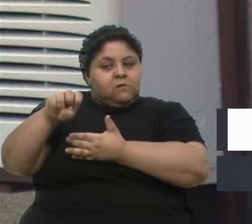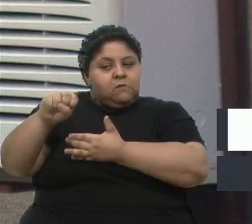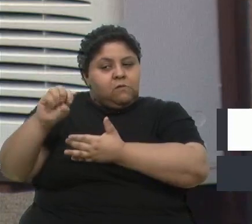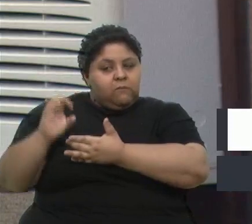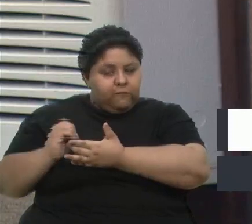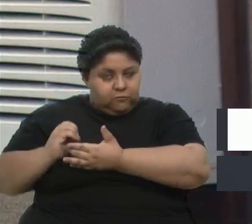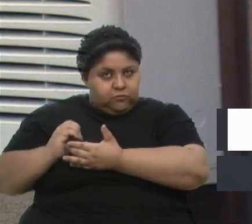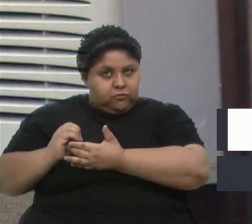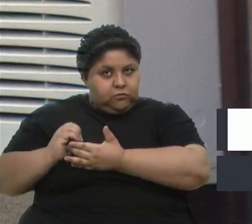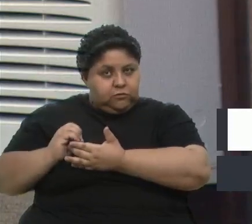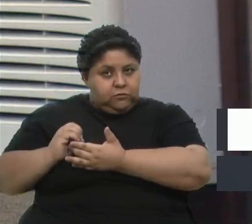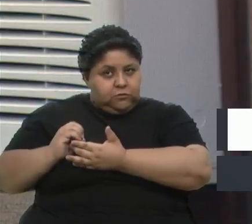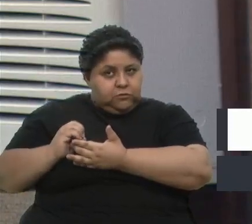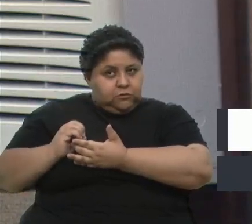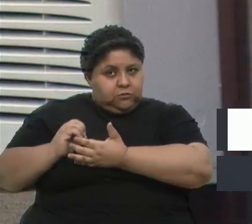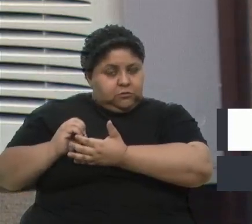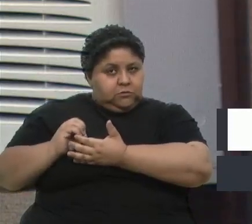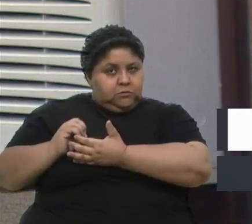A